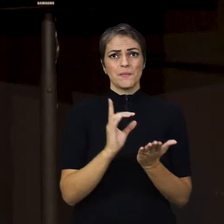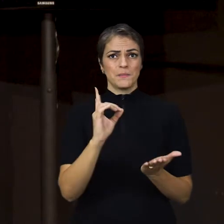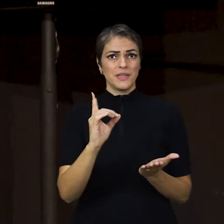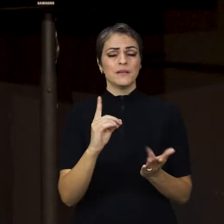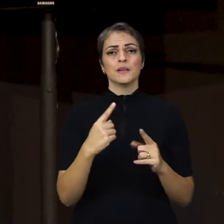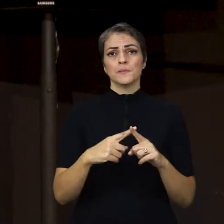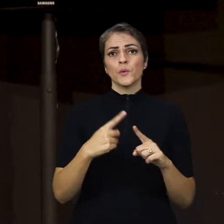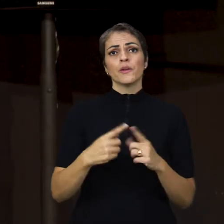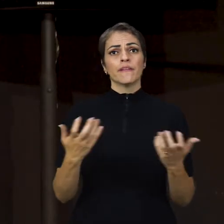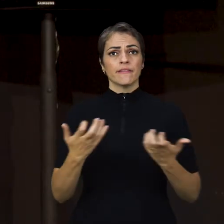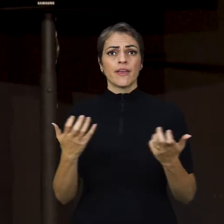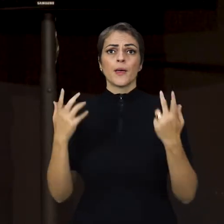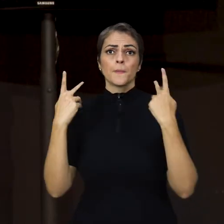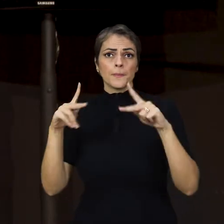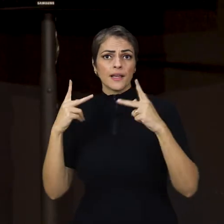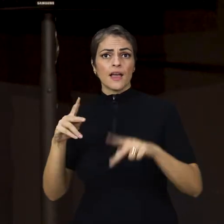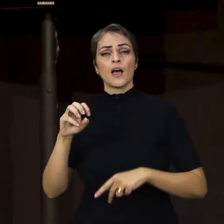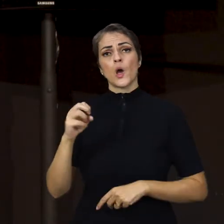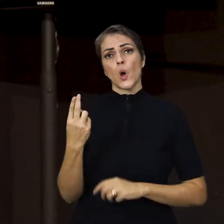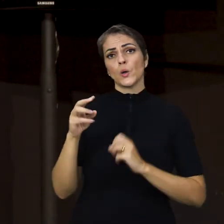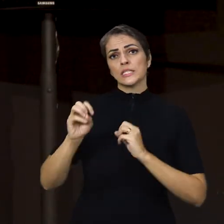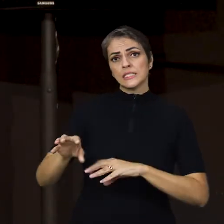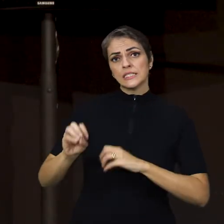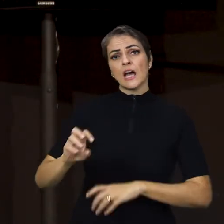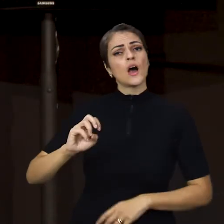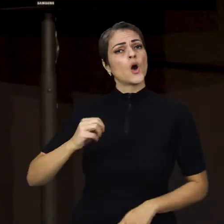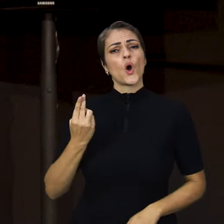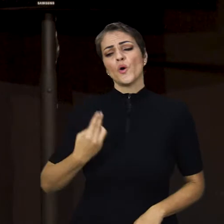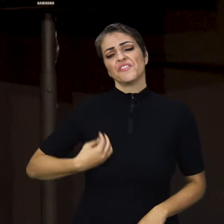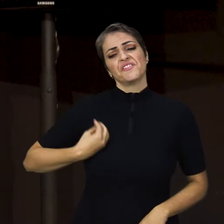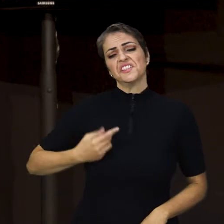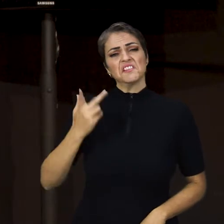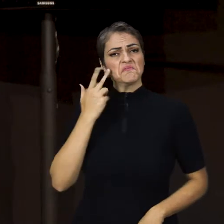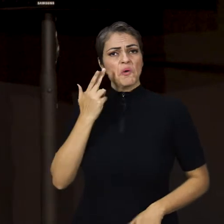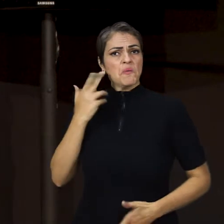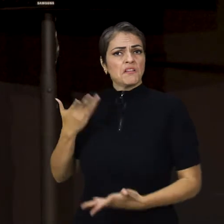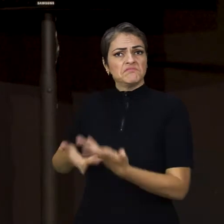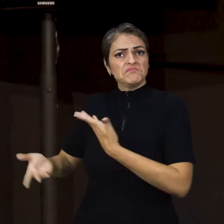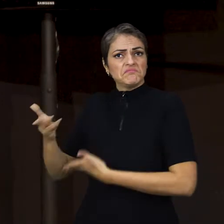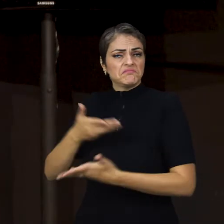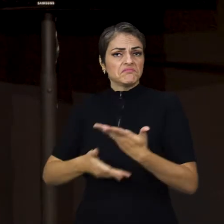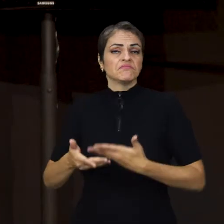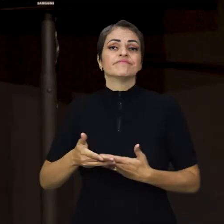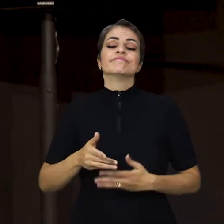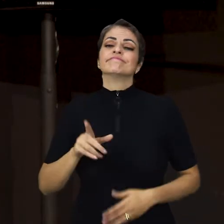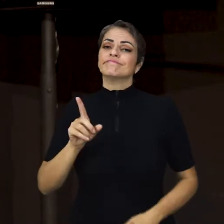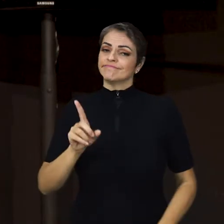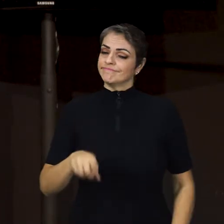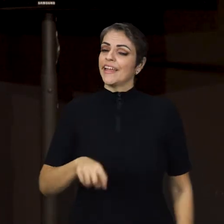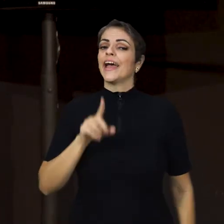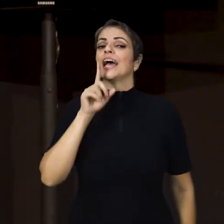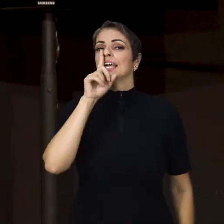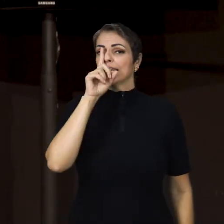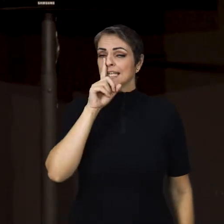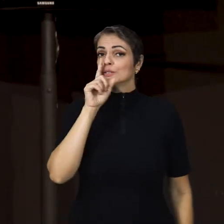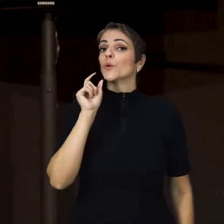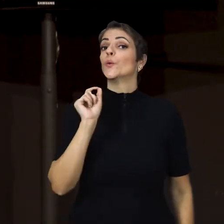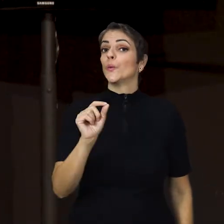para pregá-la, ou até mesmo para vivê-la e compartilhá-la com família e amigos, nós corremos o risco de